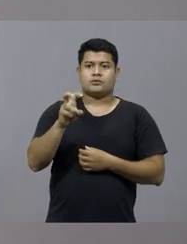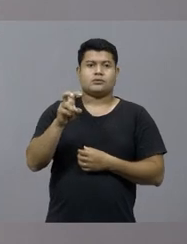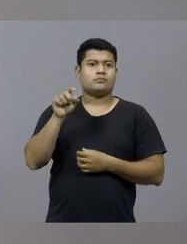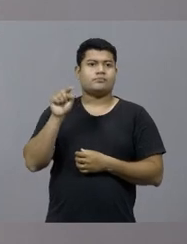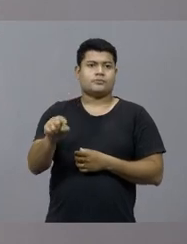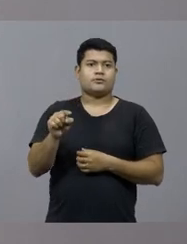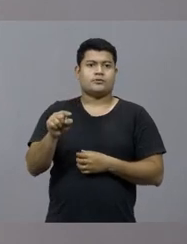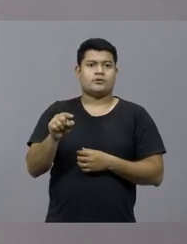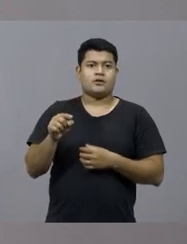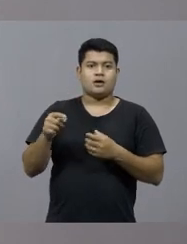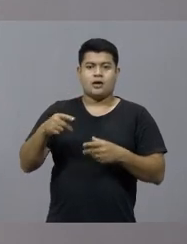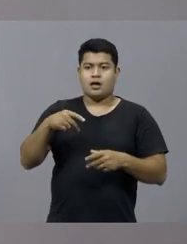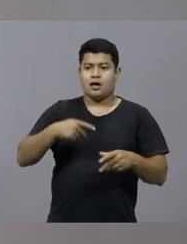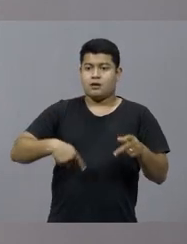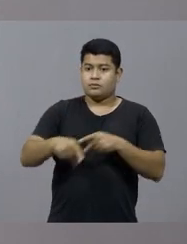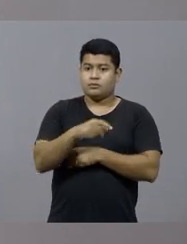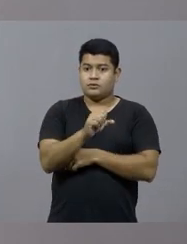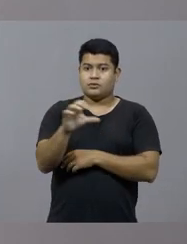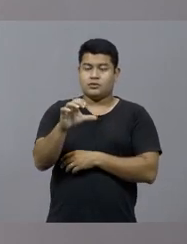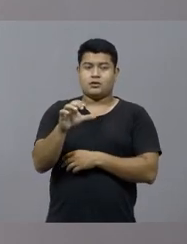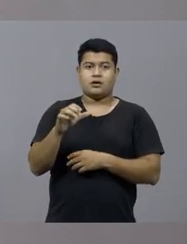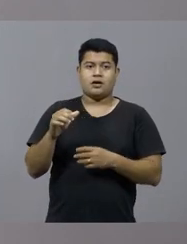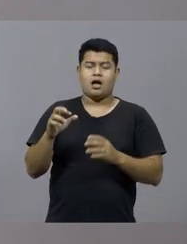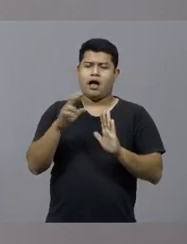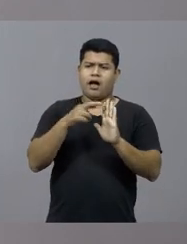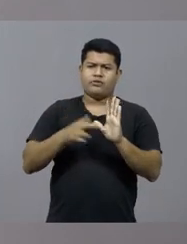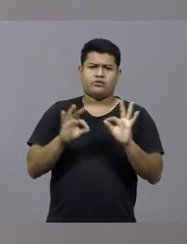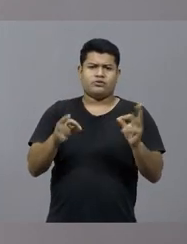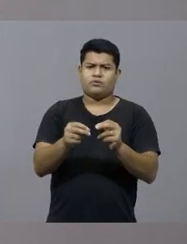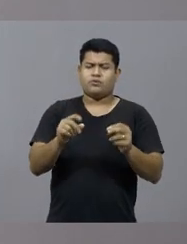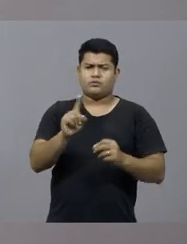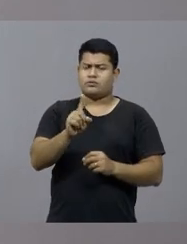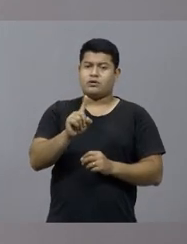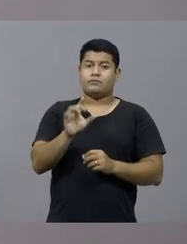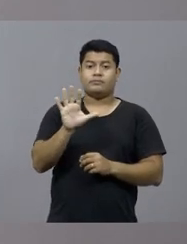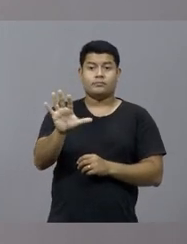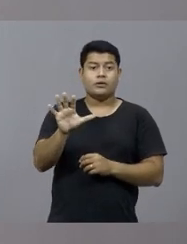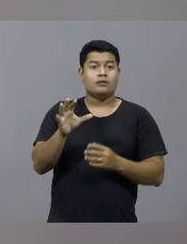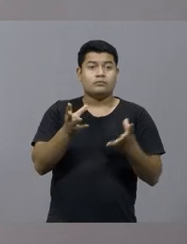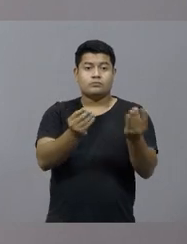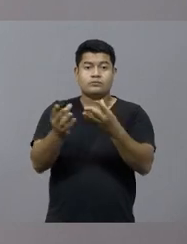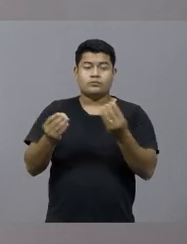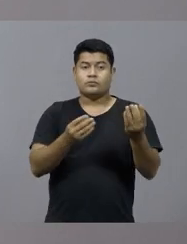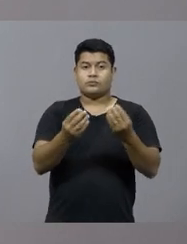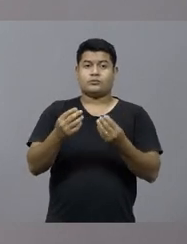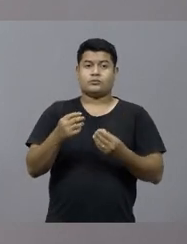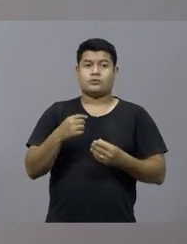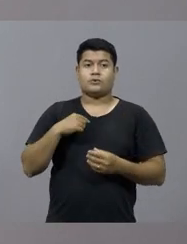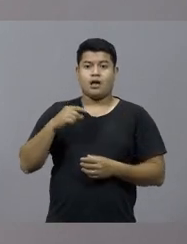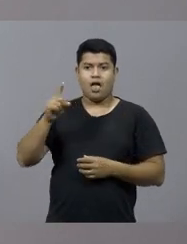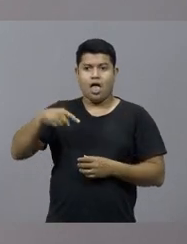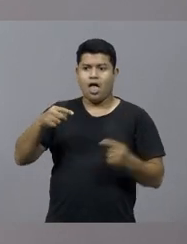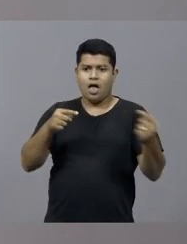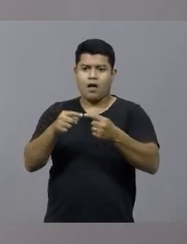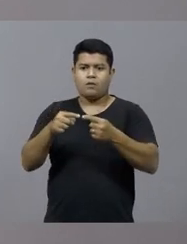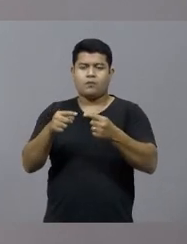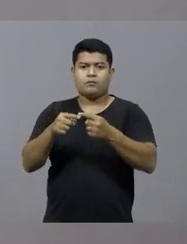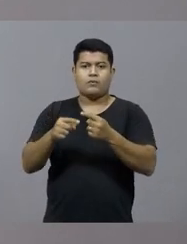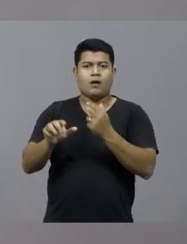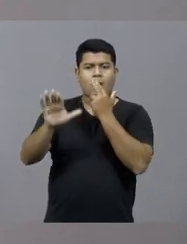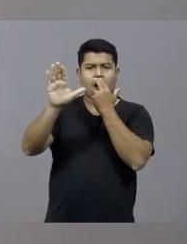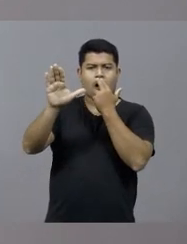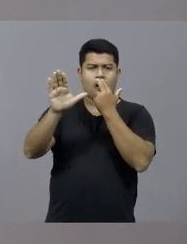segundo ele, não é regra, né? Tem exceções, não são todos, ele não está generalizando, mas muitos catarinenses são nazistas. E se os